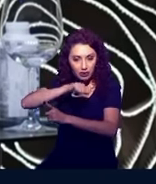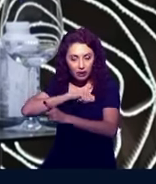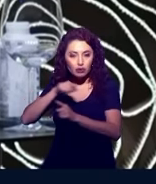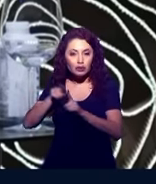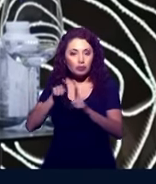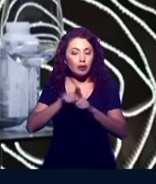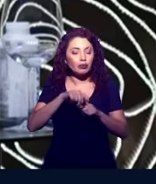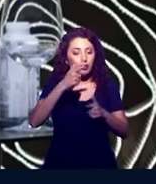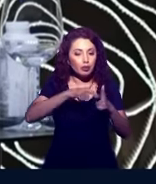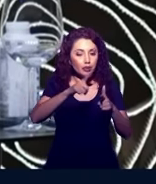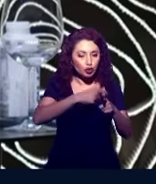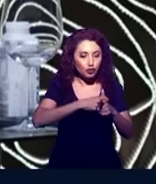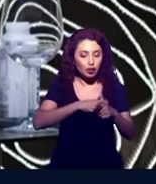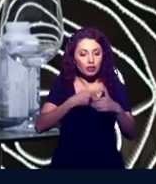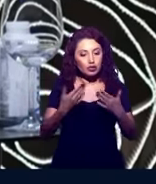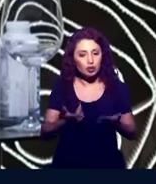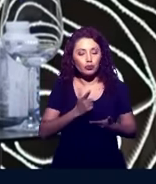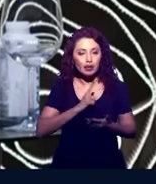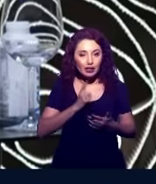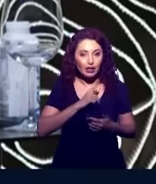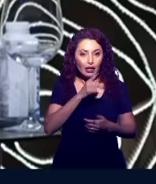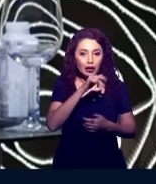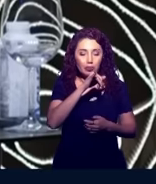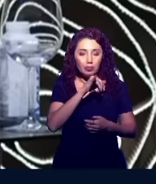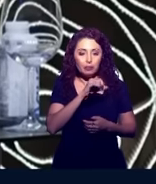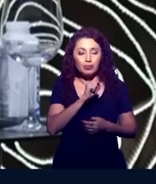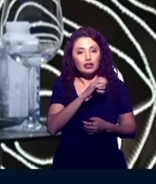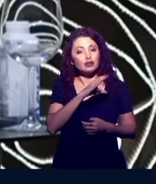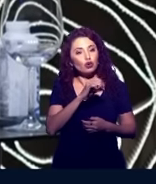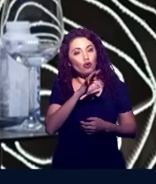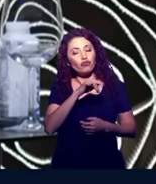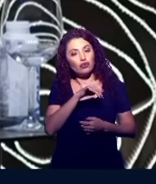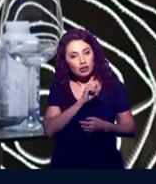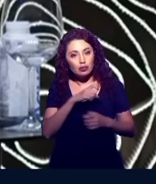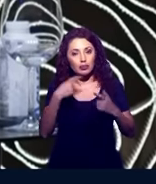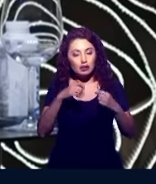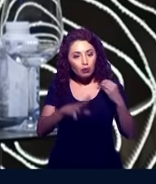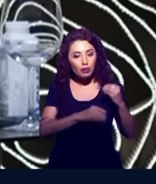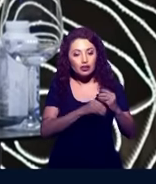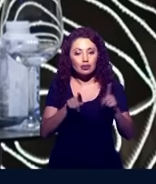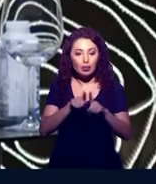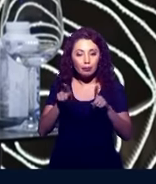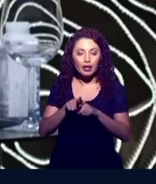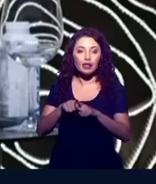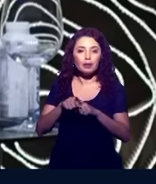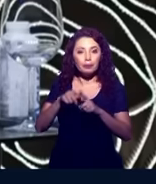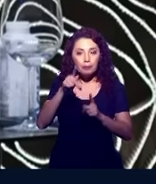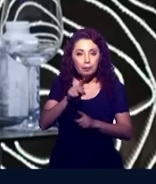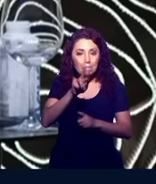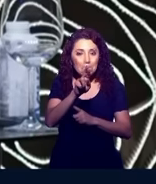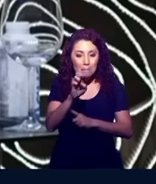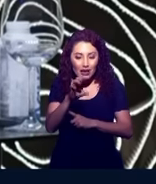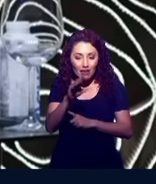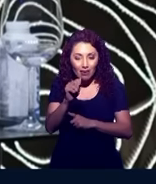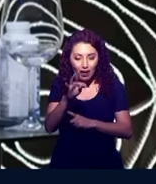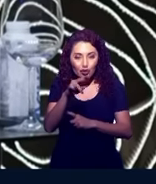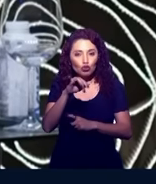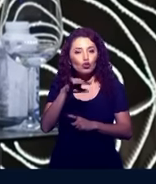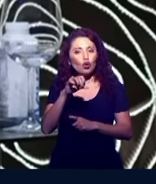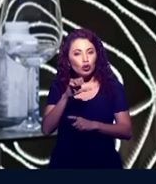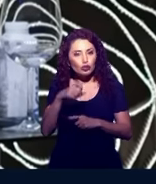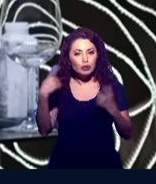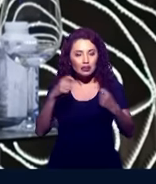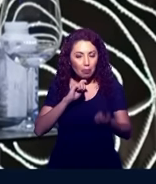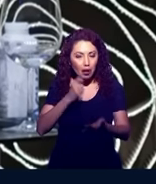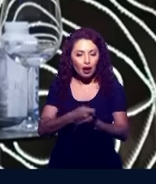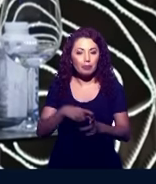de piscofins a ser compensado e precatórios a serem pagos que precisam receber um tratamento